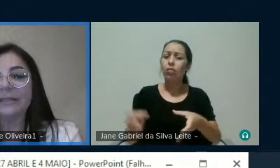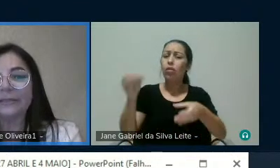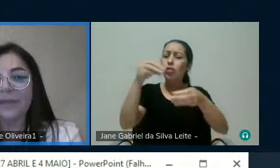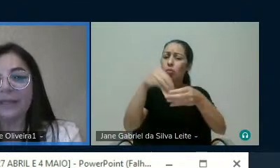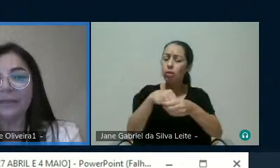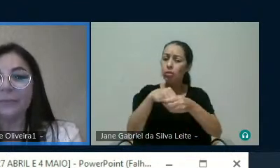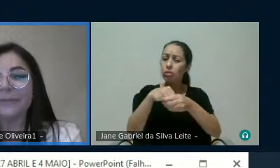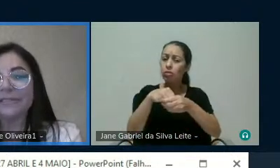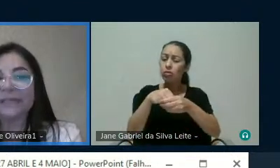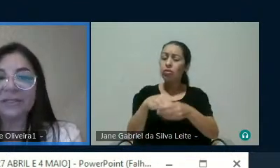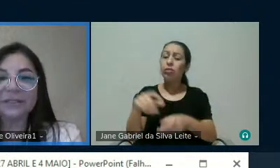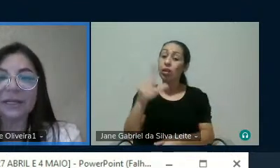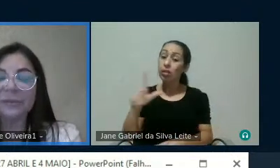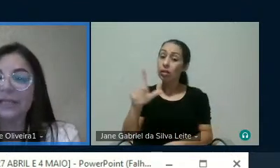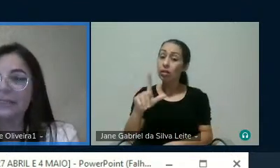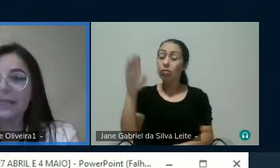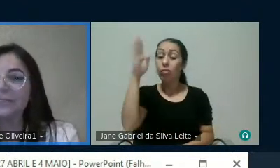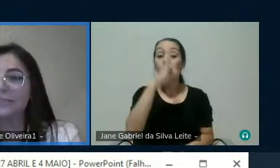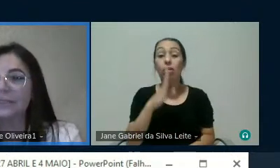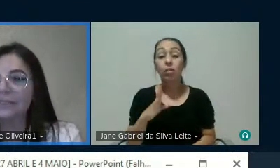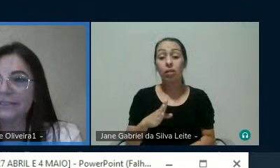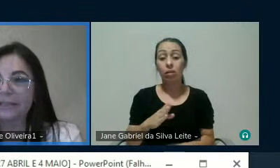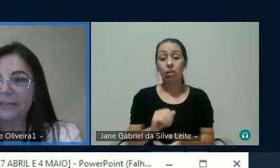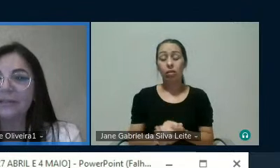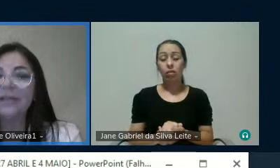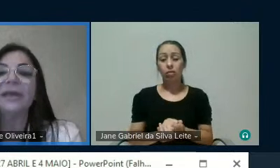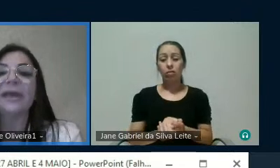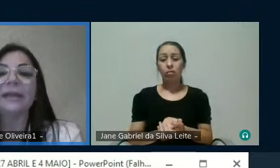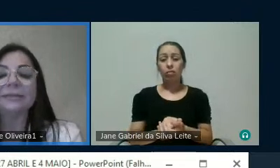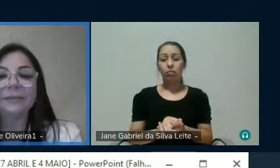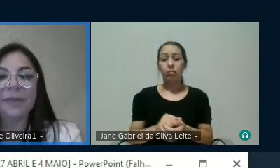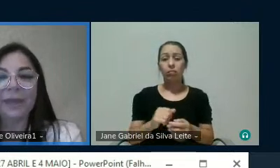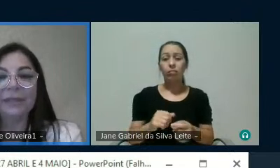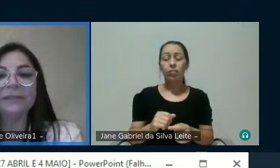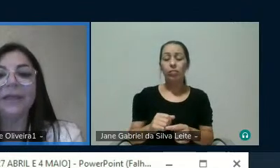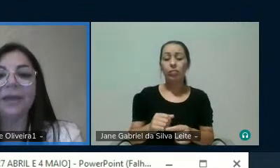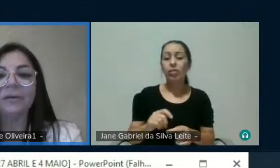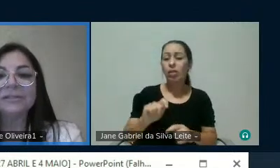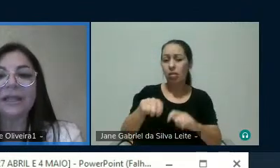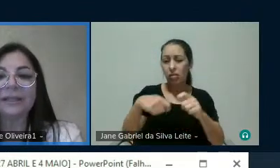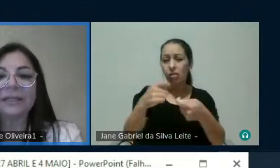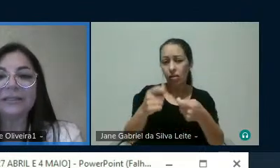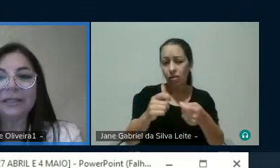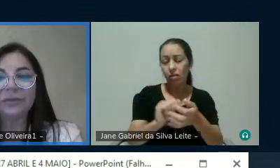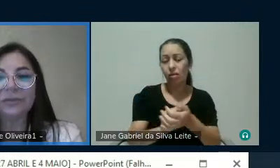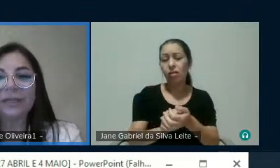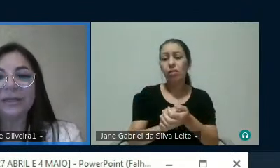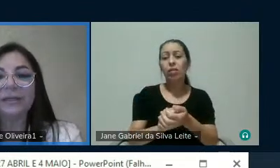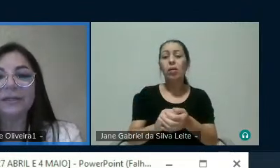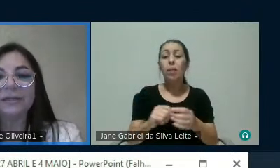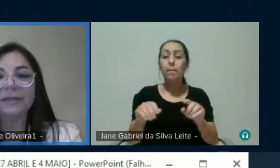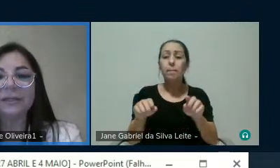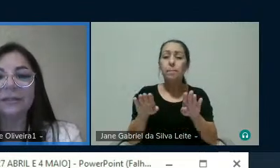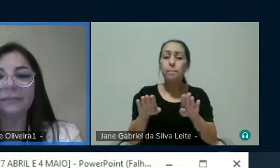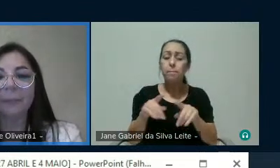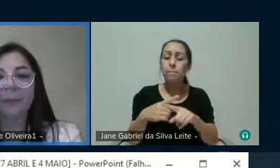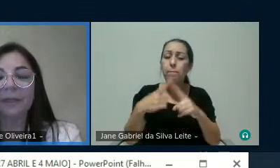surda brasileira também. Apesar de ser na modalidade sinalizada, ela também é considerada literatura